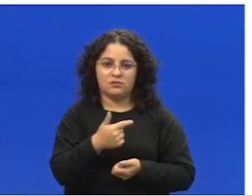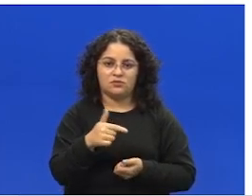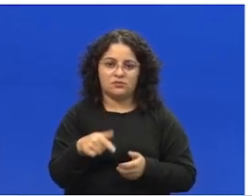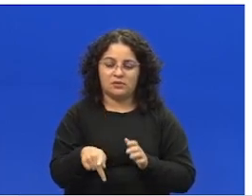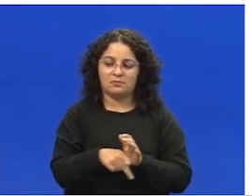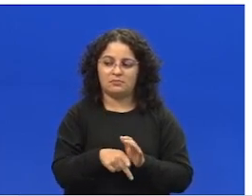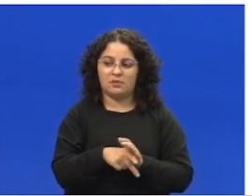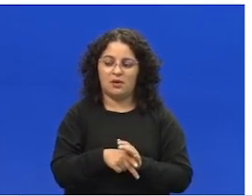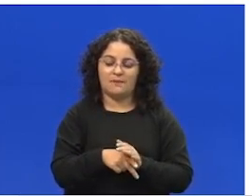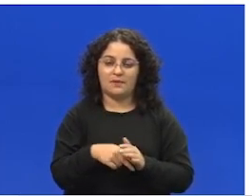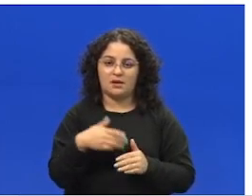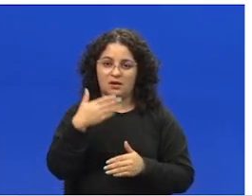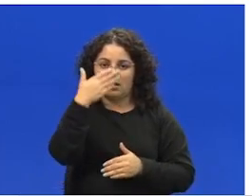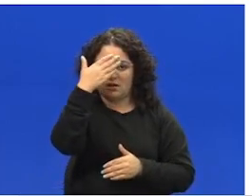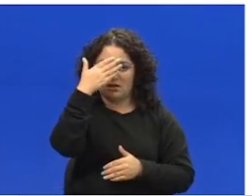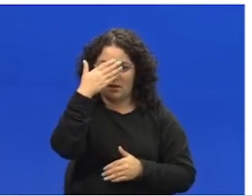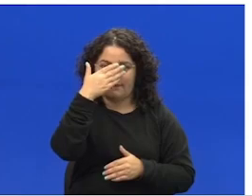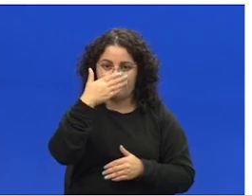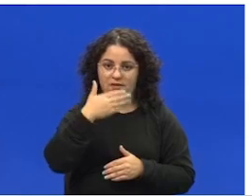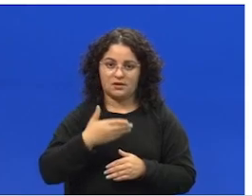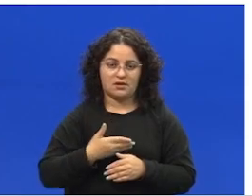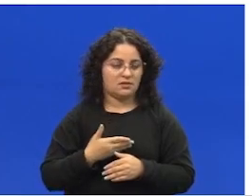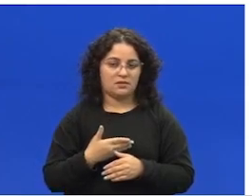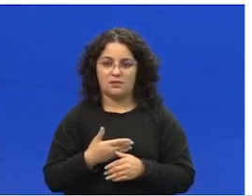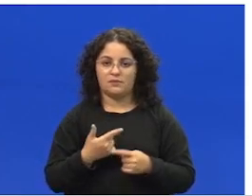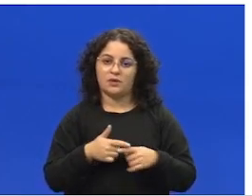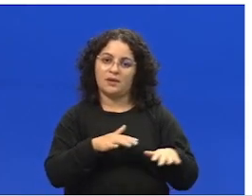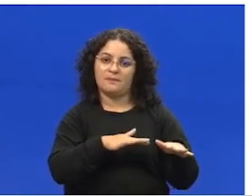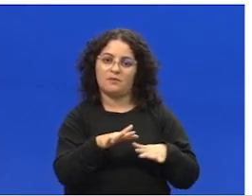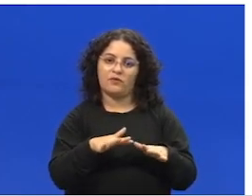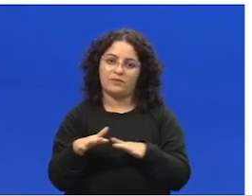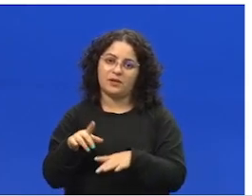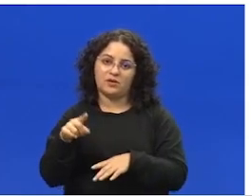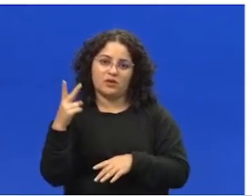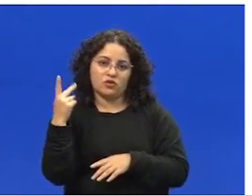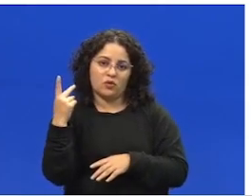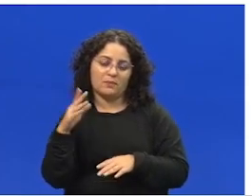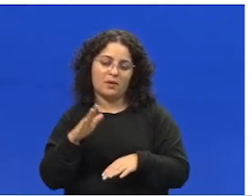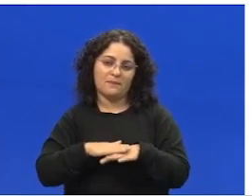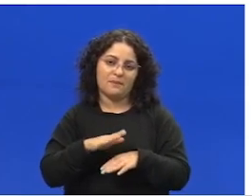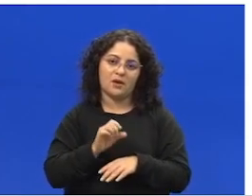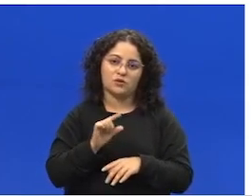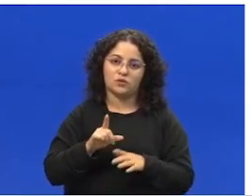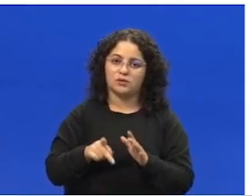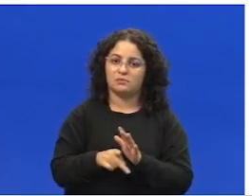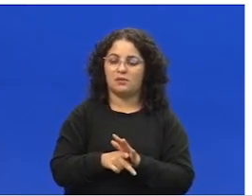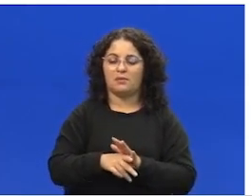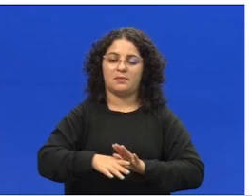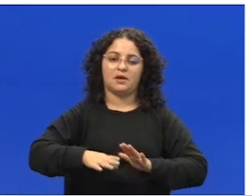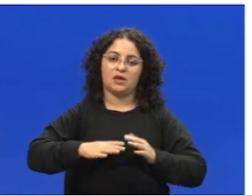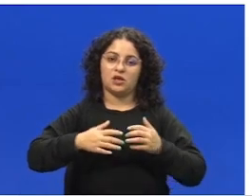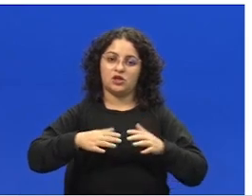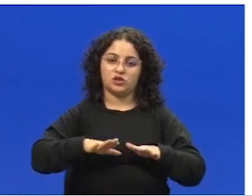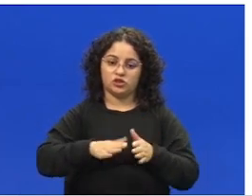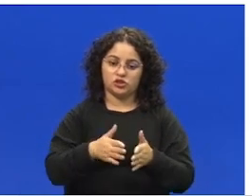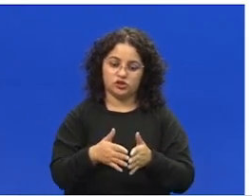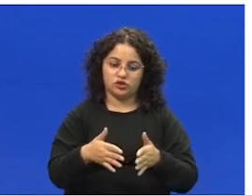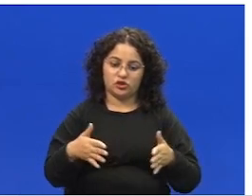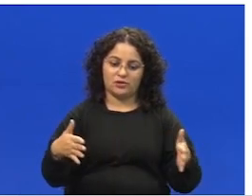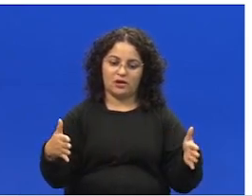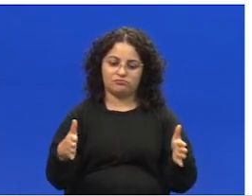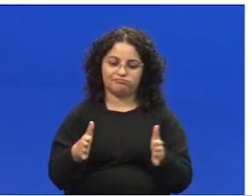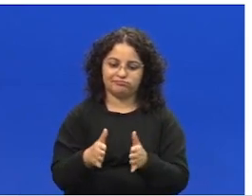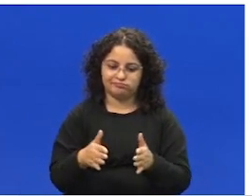posterior. Justamente por quê? Porque o movimento de flexão ele é muito mais comum do que o movimento de extensão. Ela é normalmente